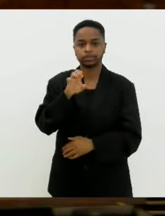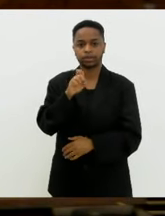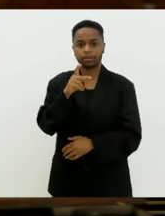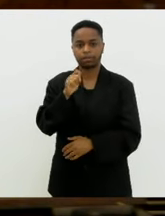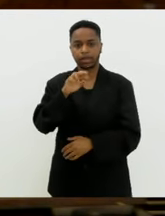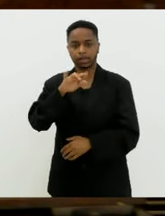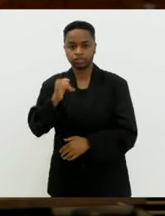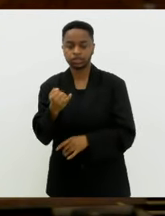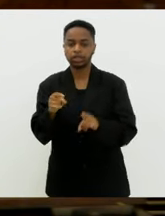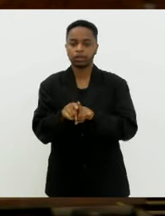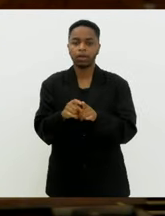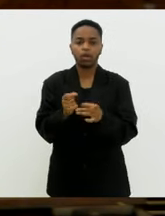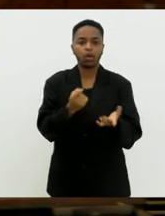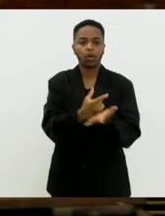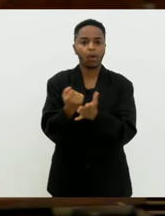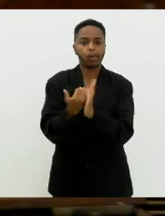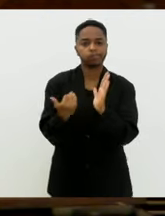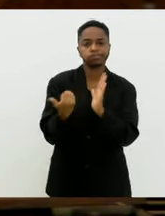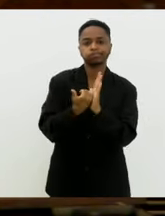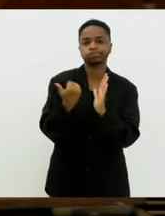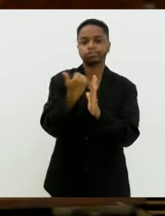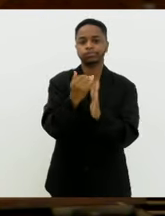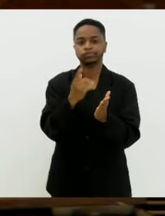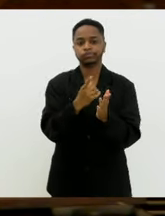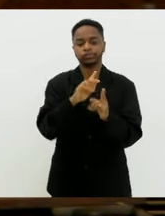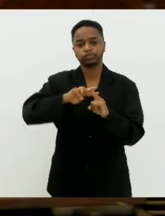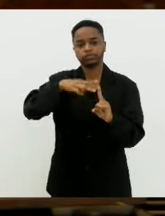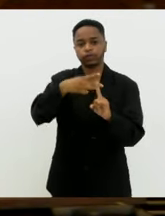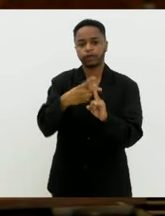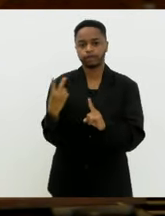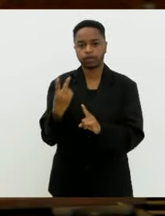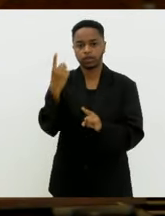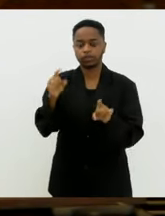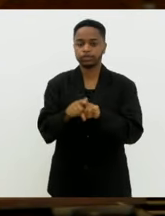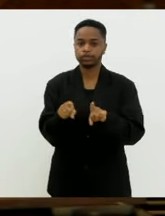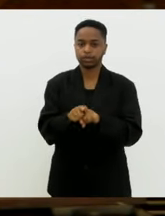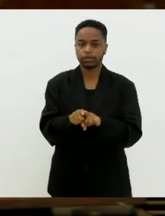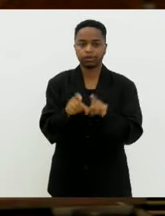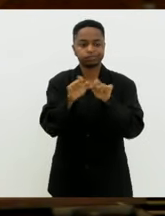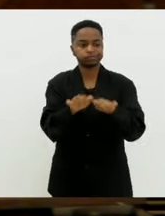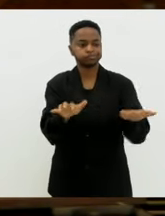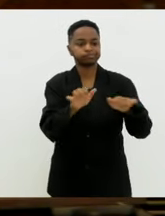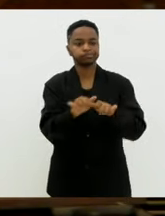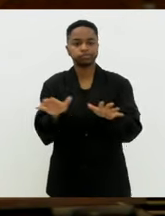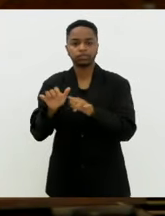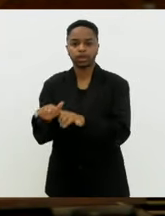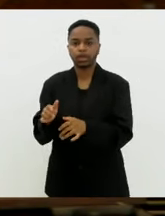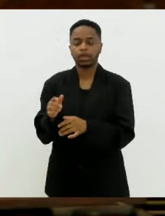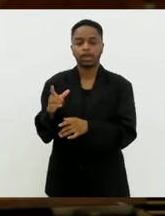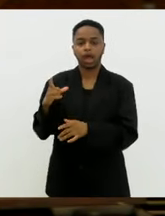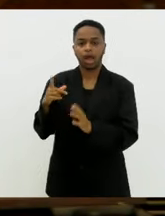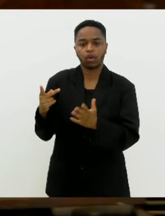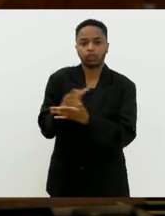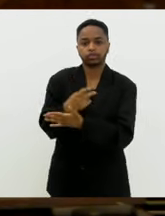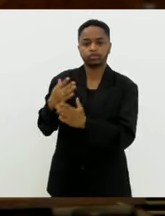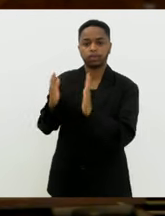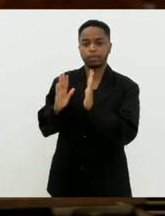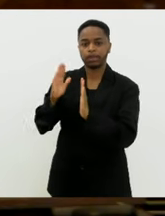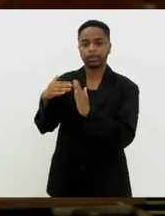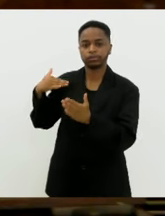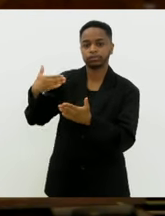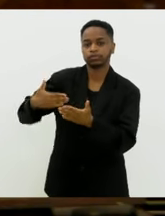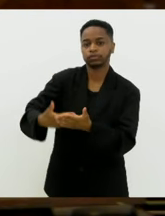compra superfaturadas, pelos ralos que se tornaram uma especialidade nesses últimos anos de governo. Mas se